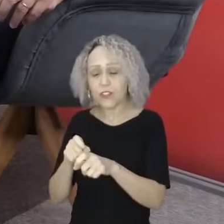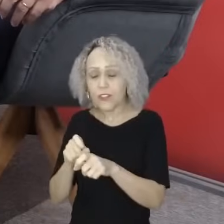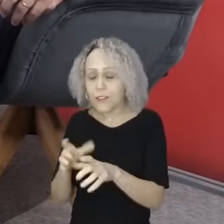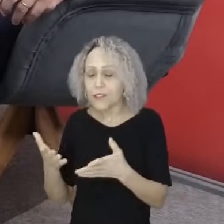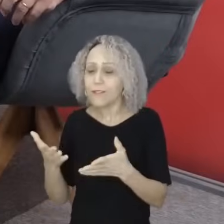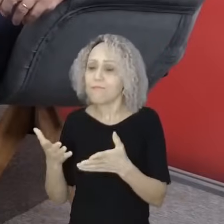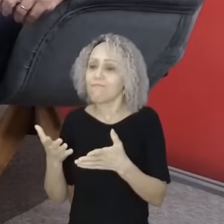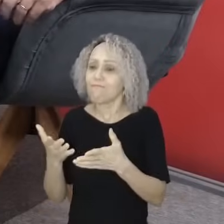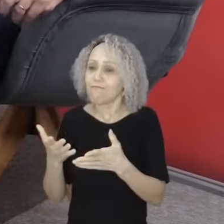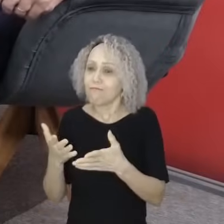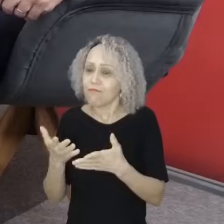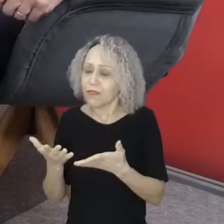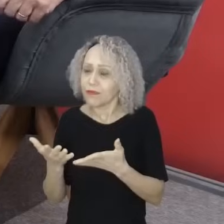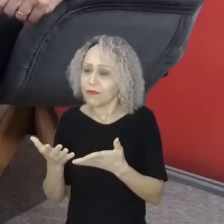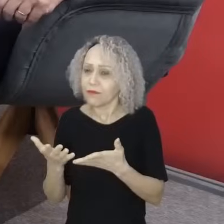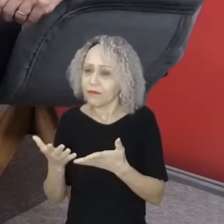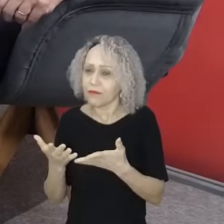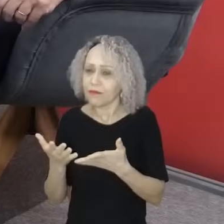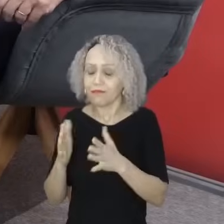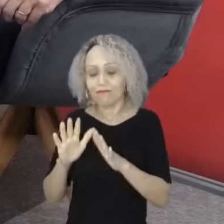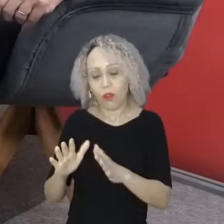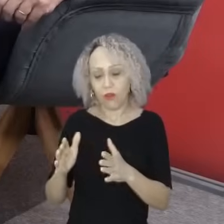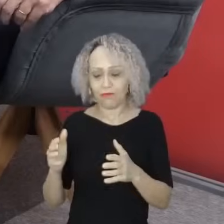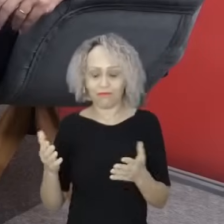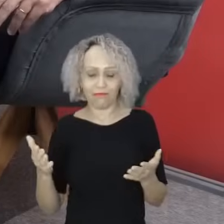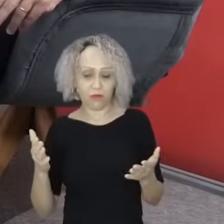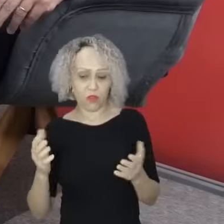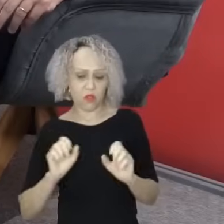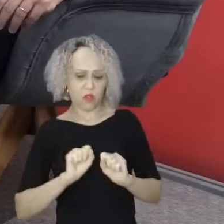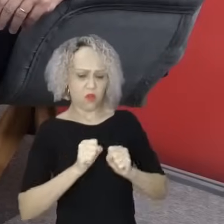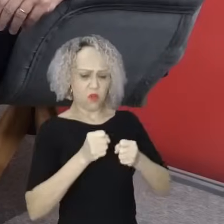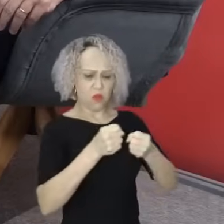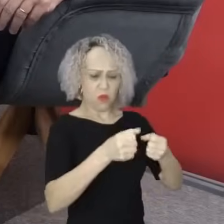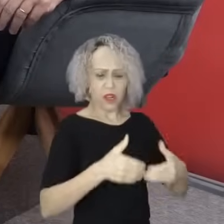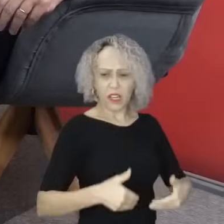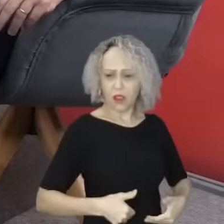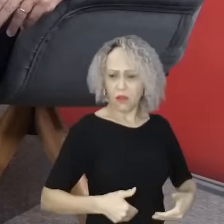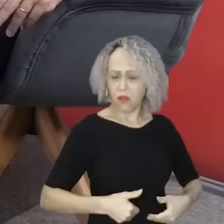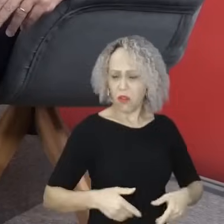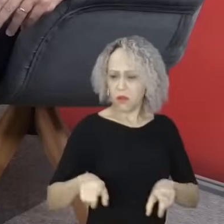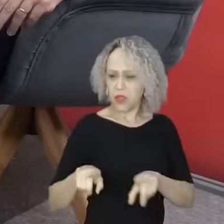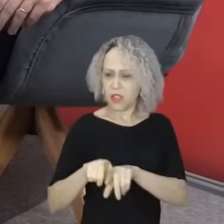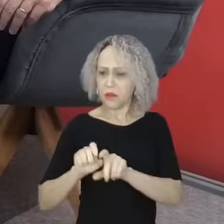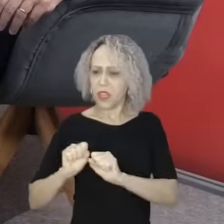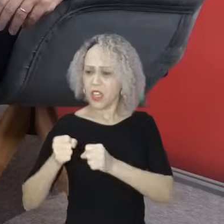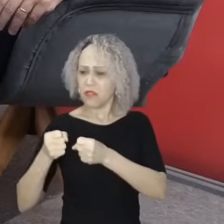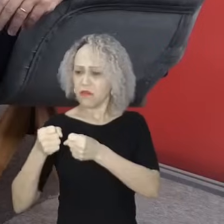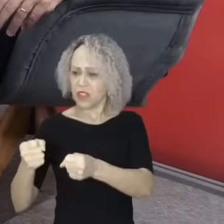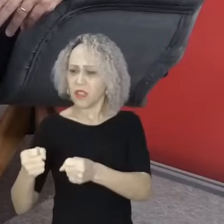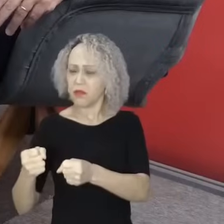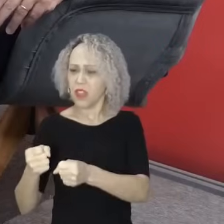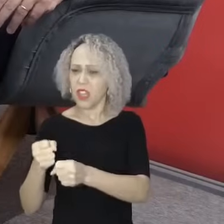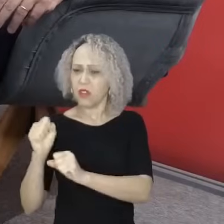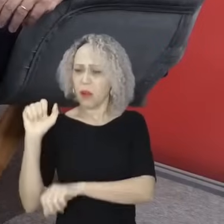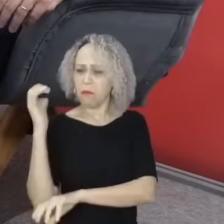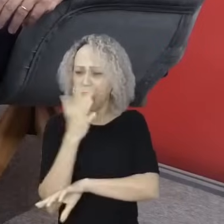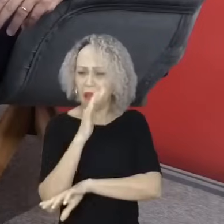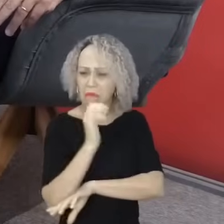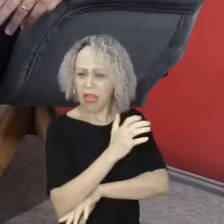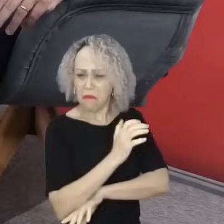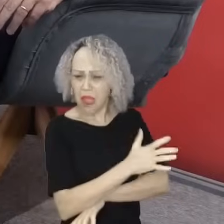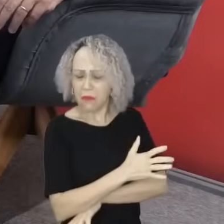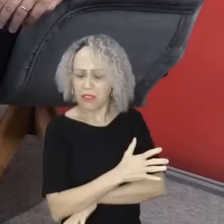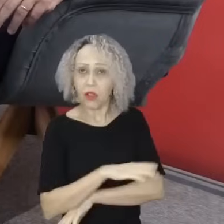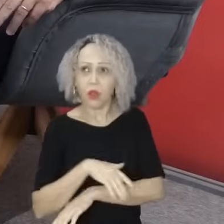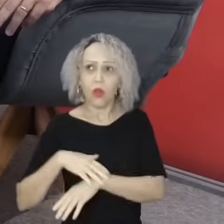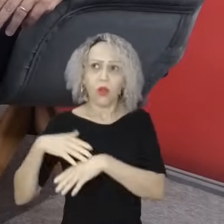duas questões, ministro, elas se conversam, né? O combate à fome e, ao mesmo tempo, esse enfrentamento ao desmatamento, que é cada